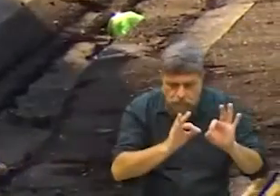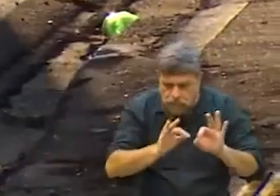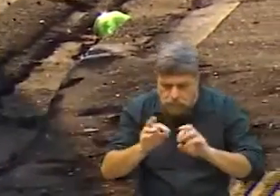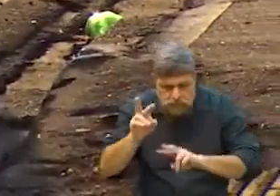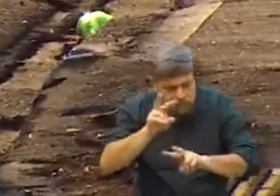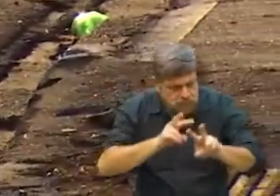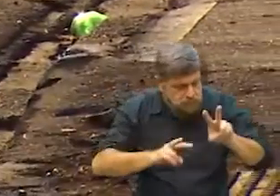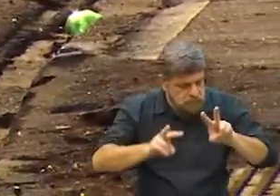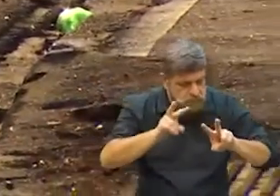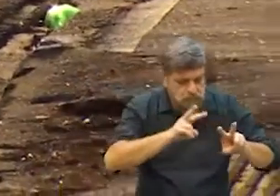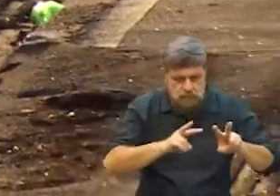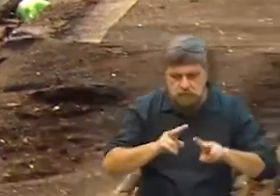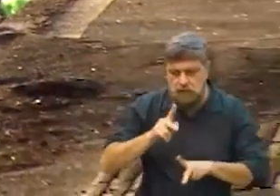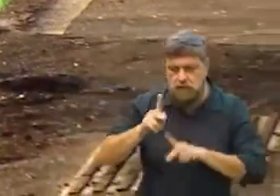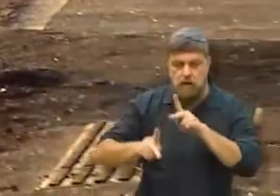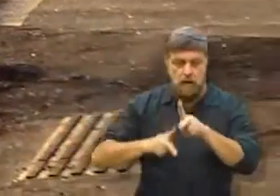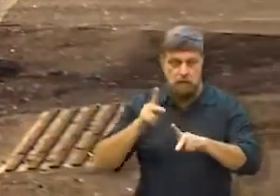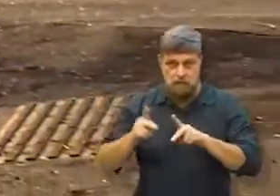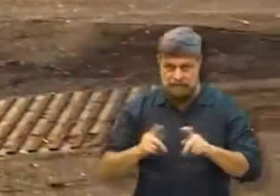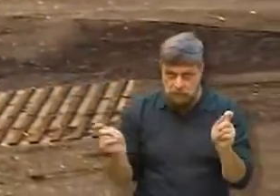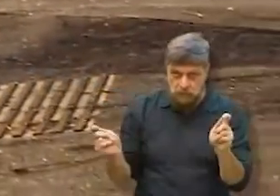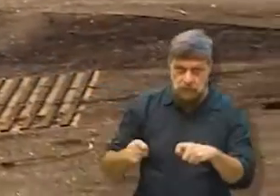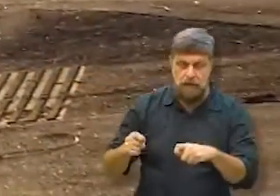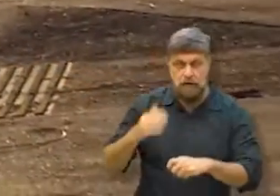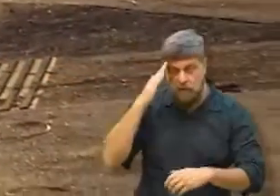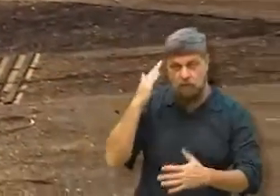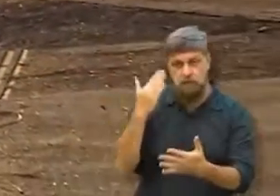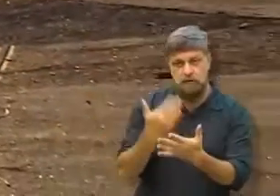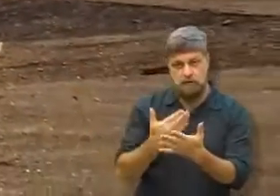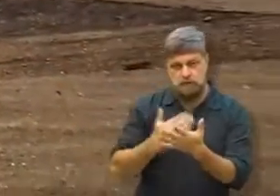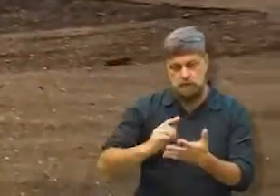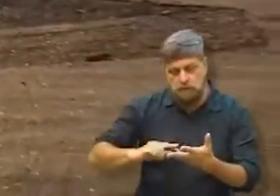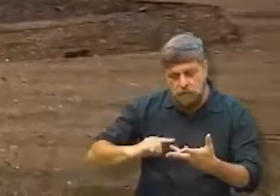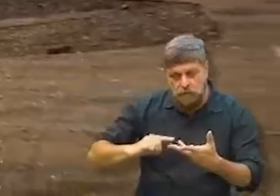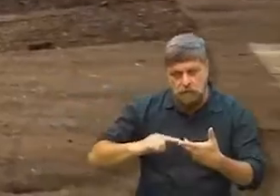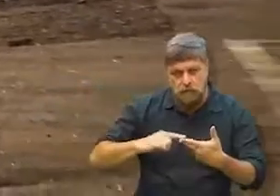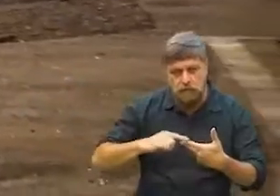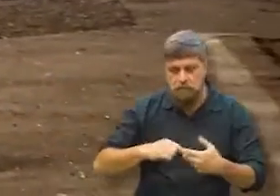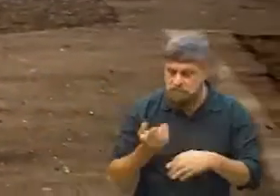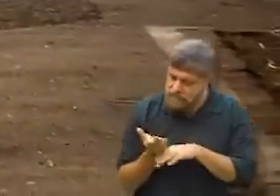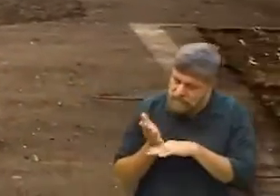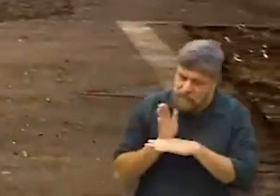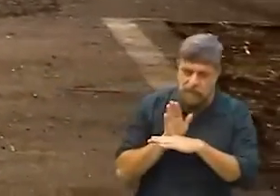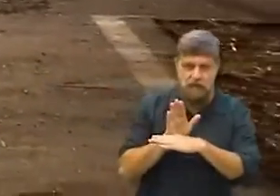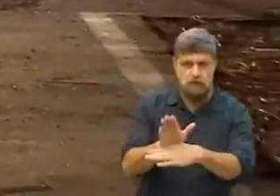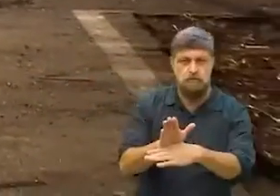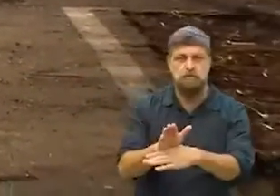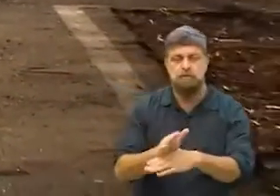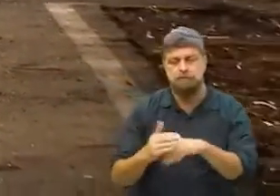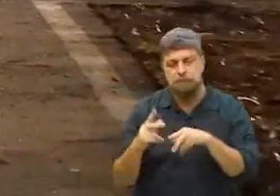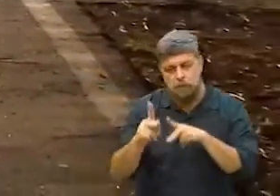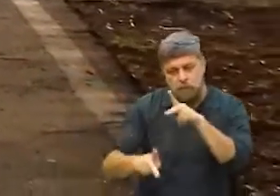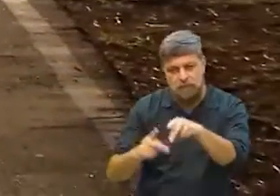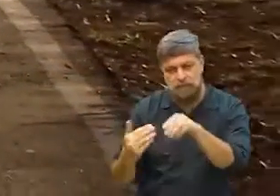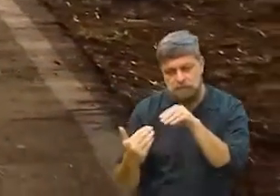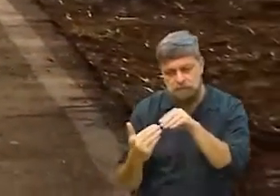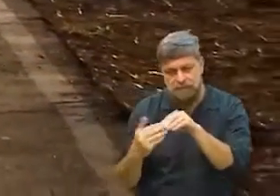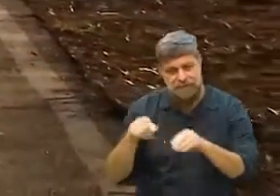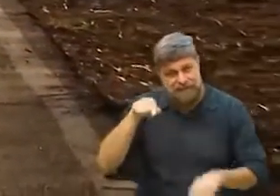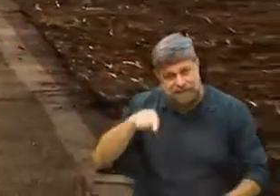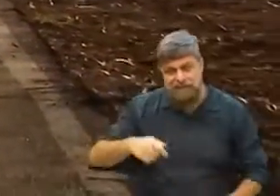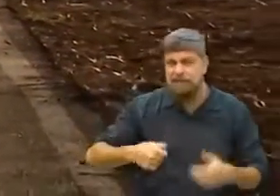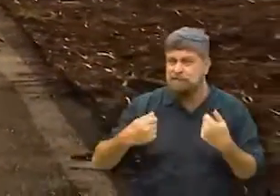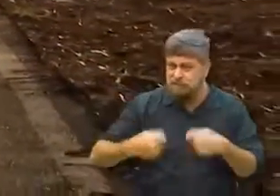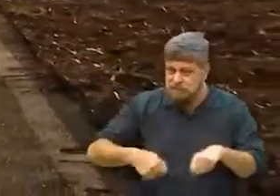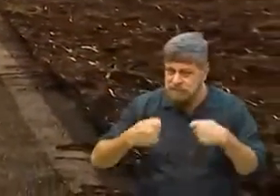bem visualizada pela população e com certeza essa demanda será feita e vai atender os anseios da população